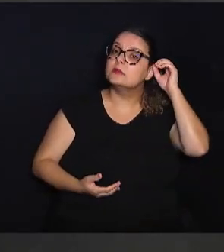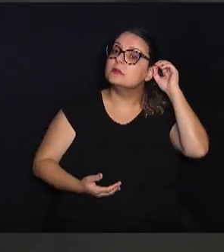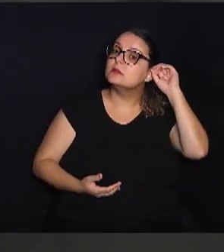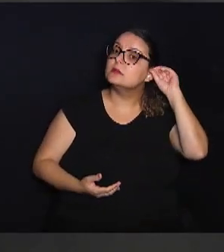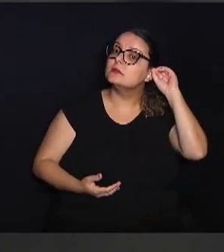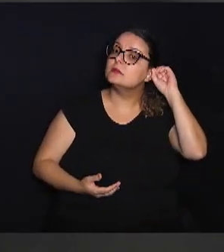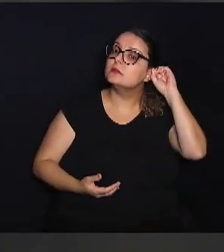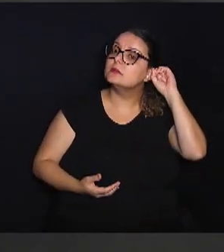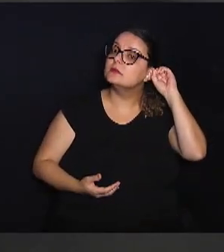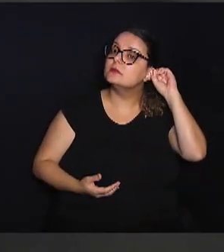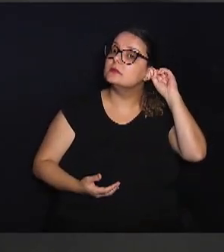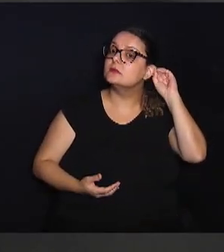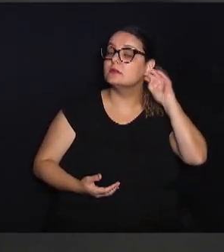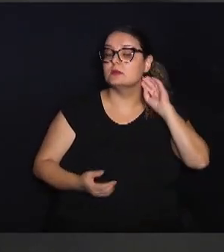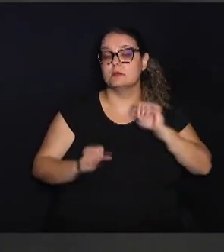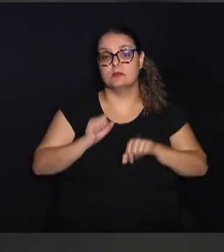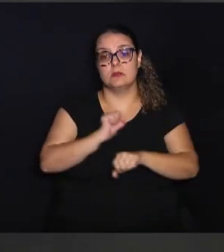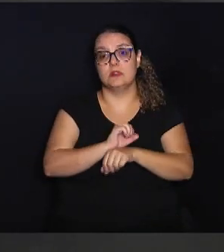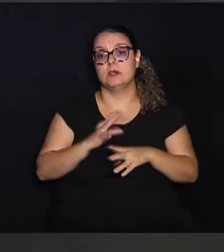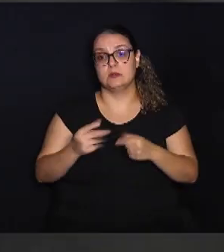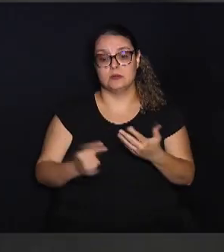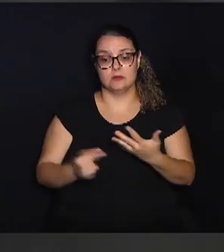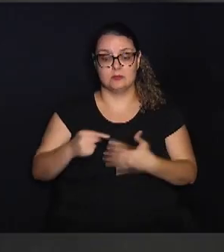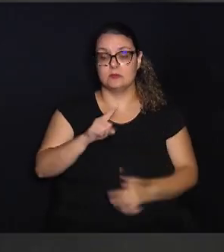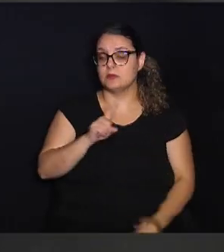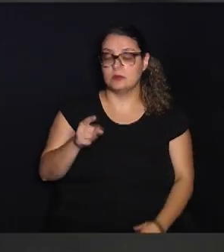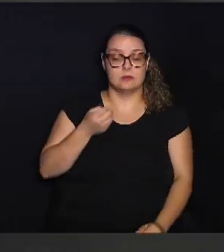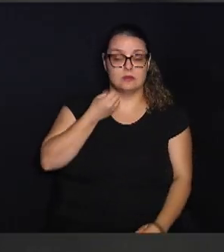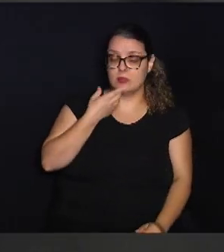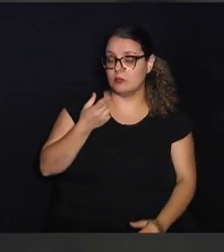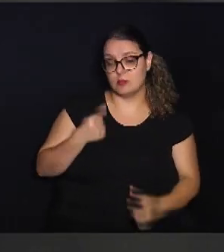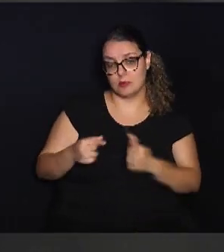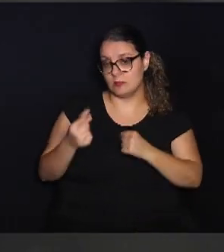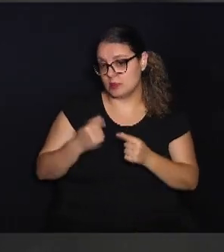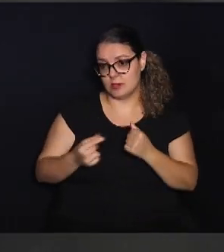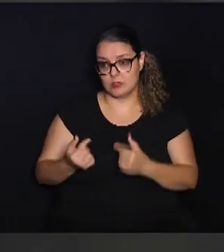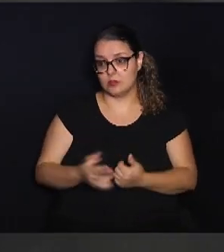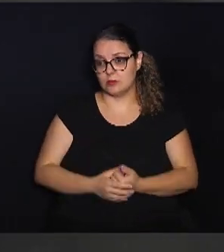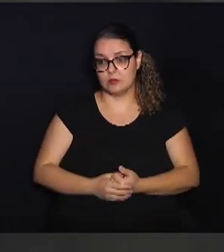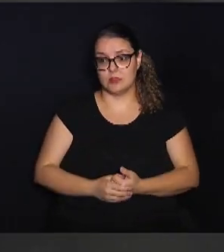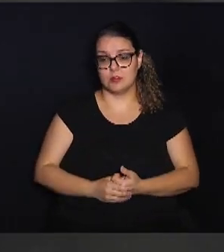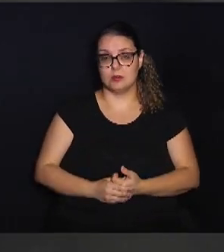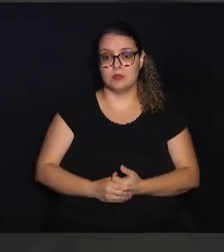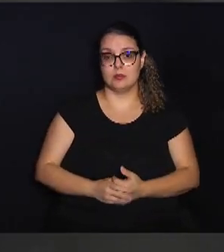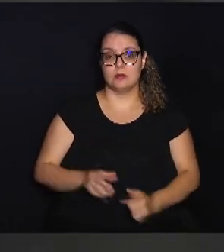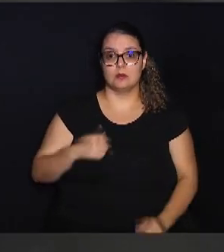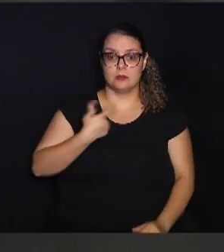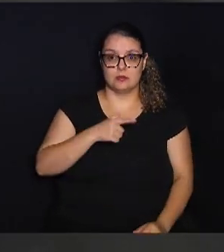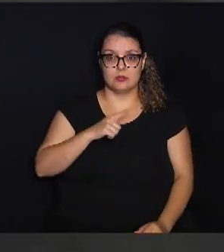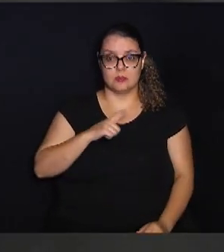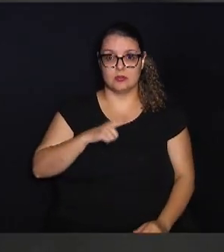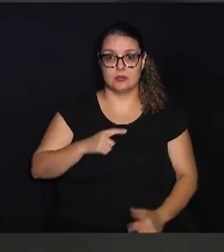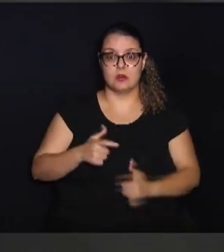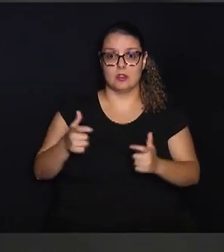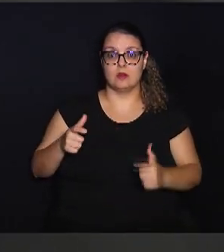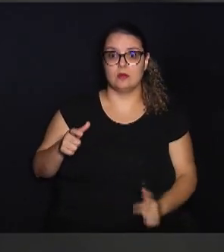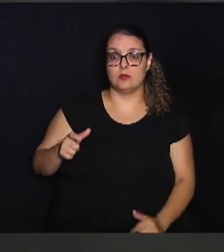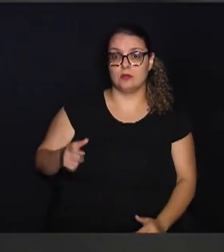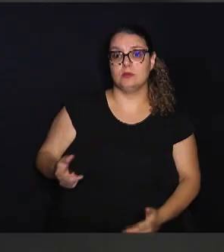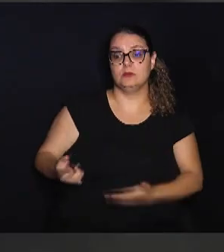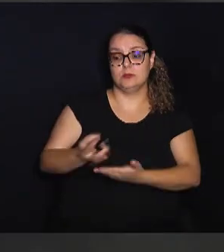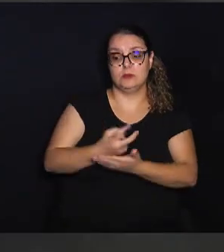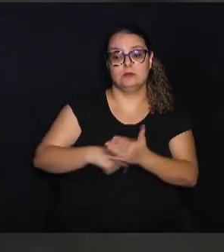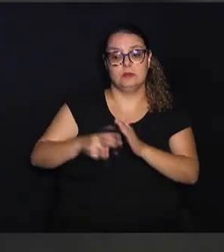parada, né, em todos os aspectos. Então não é bom para a economia, né, a gente ter alta carga tributária fora os